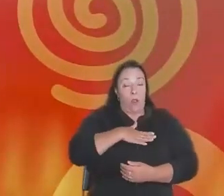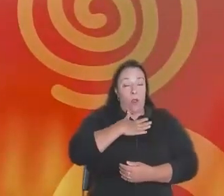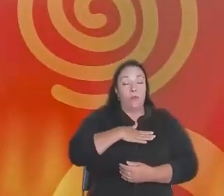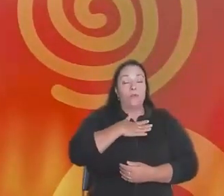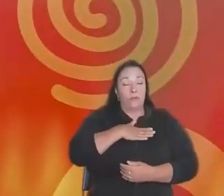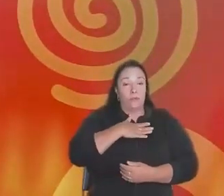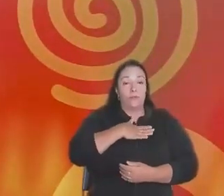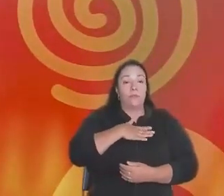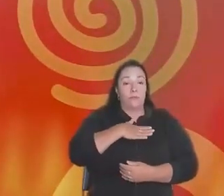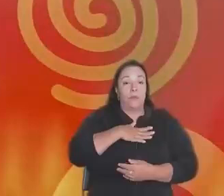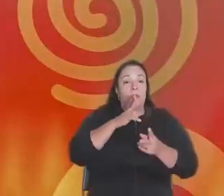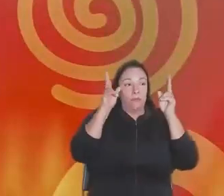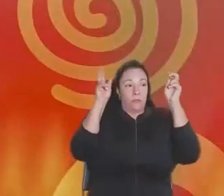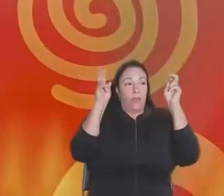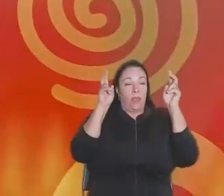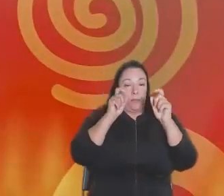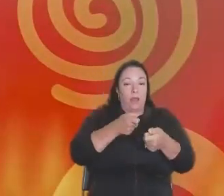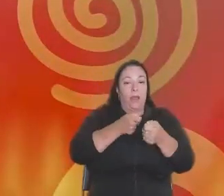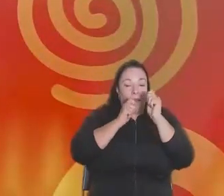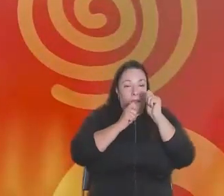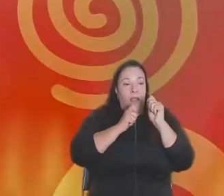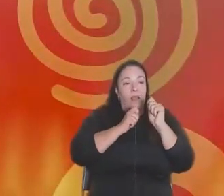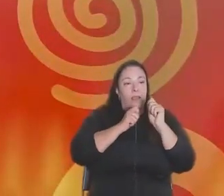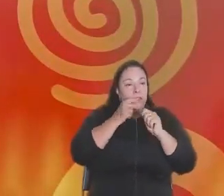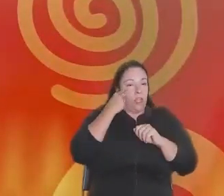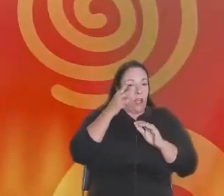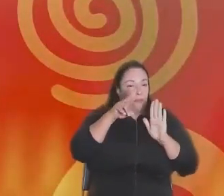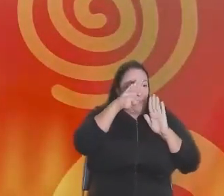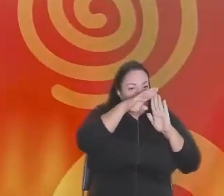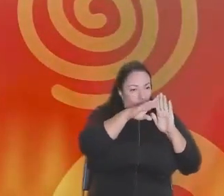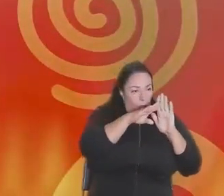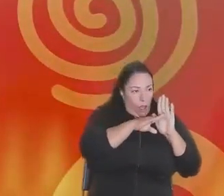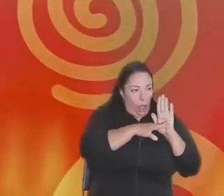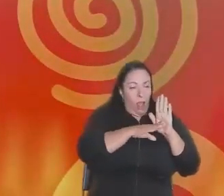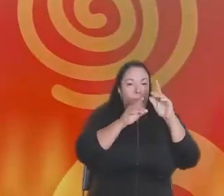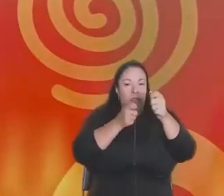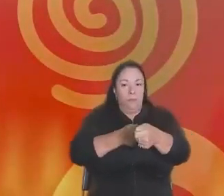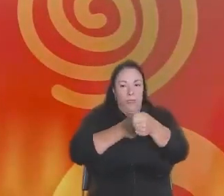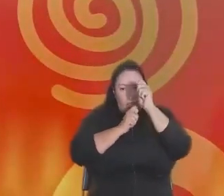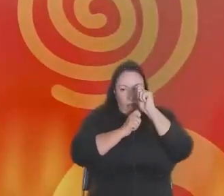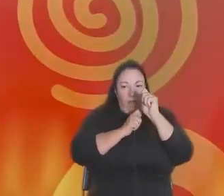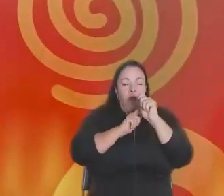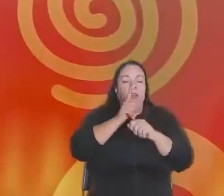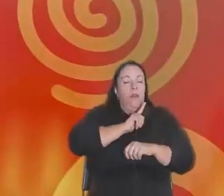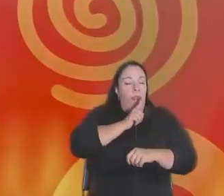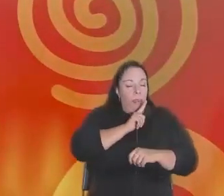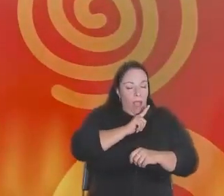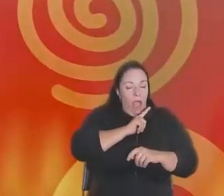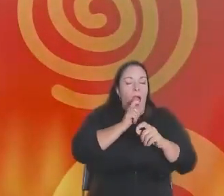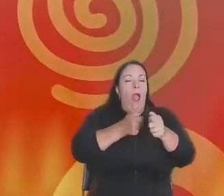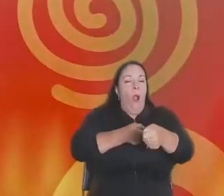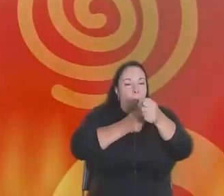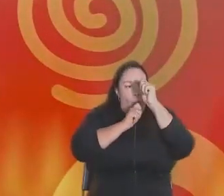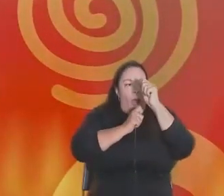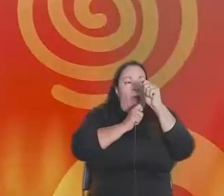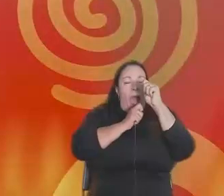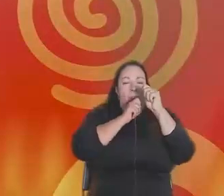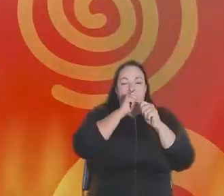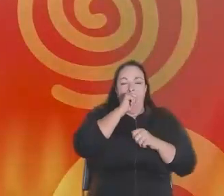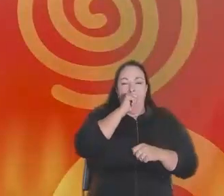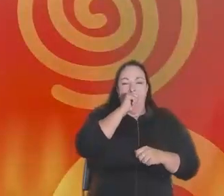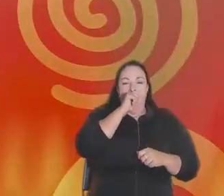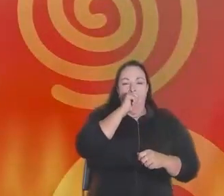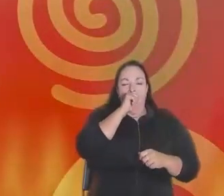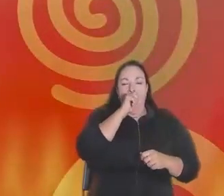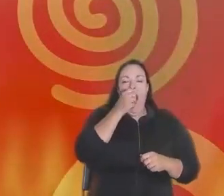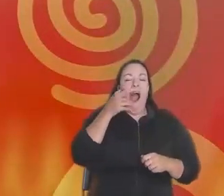um assunto que eu gosto. Já assisti programas de pescaria, tenho um pouco de tralha de pesca lá em casa, sabe?